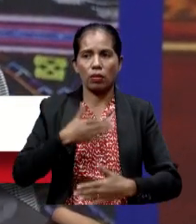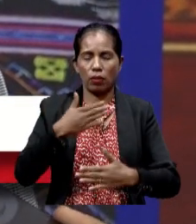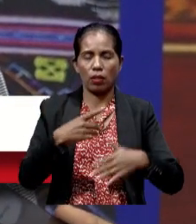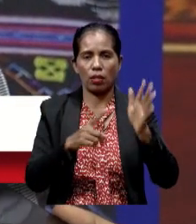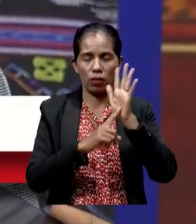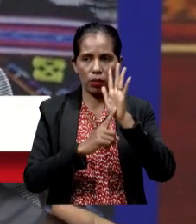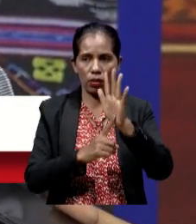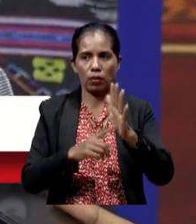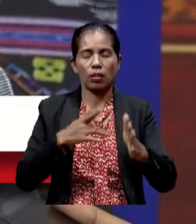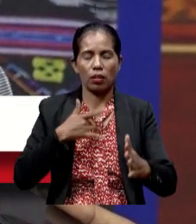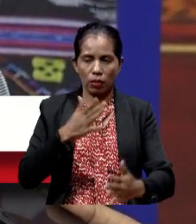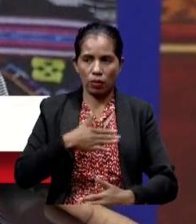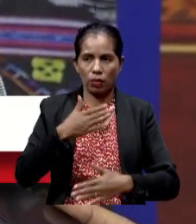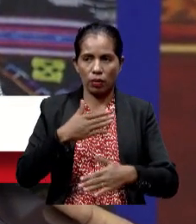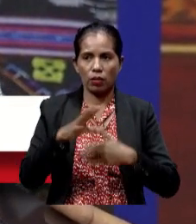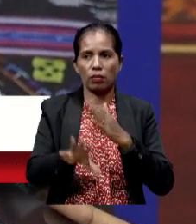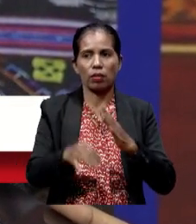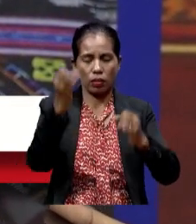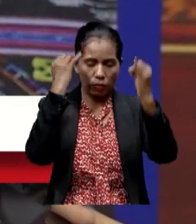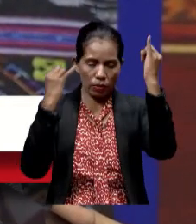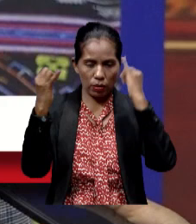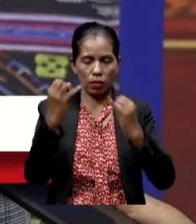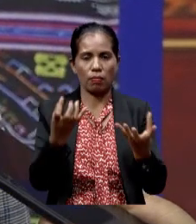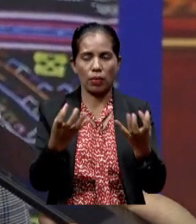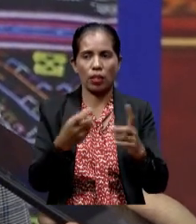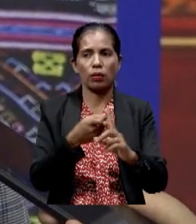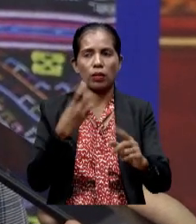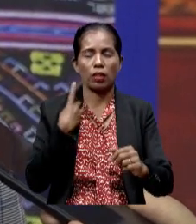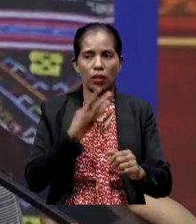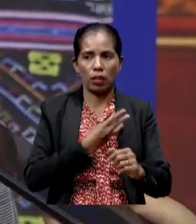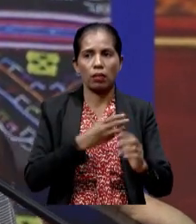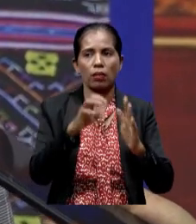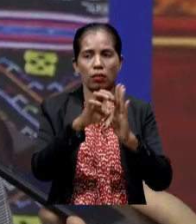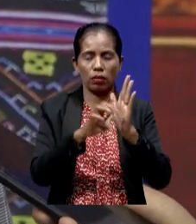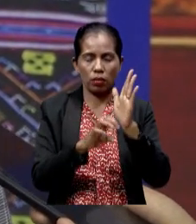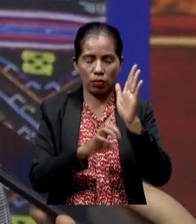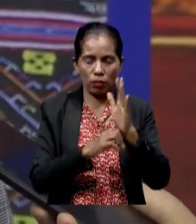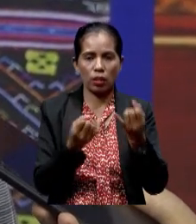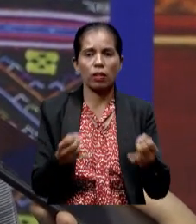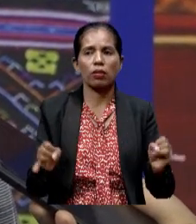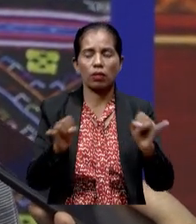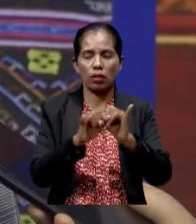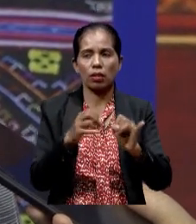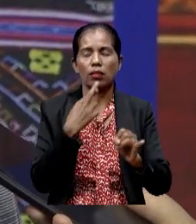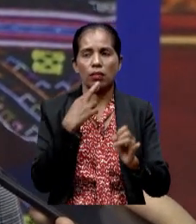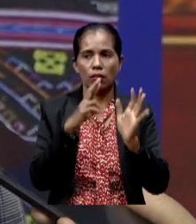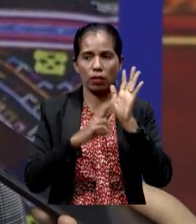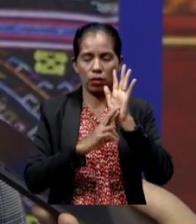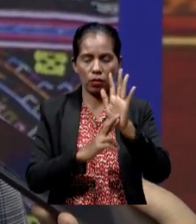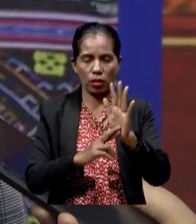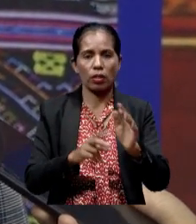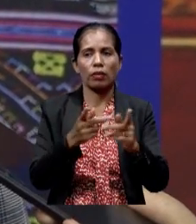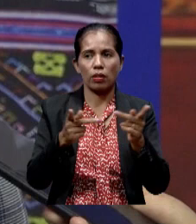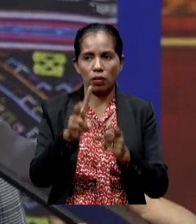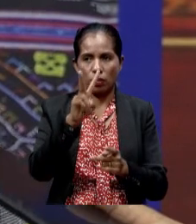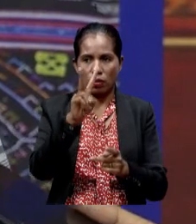a minha apreciação, que se a reta informação, o lobo que deu cita. A estrutura da instituição, se a gente recomenda e a área rua, né,